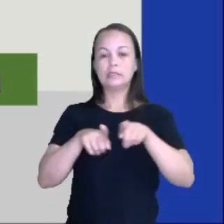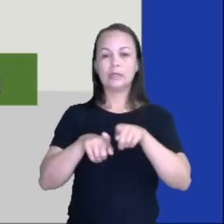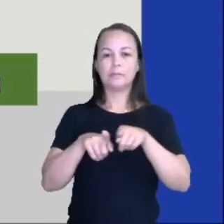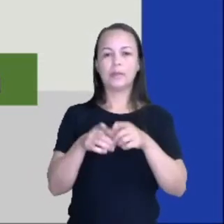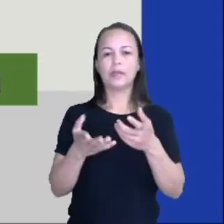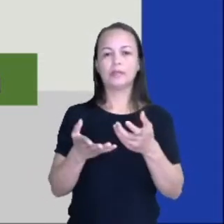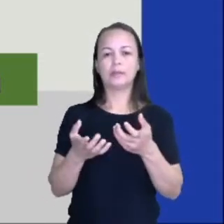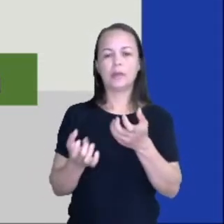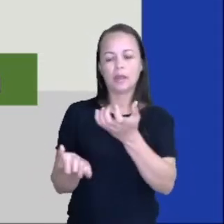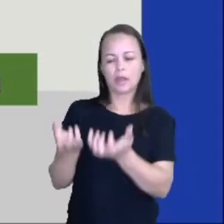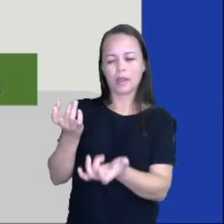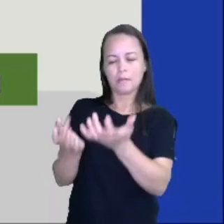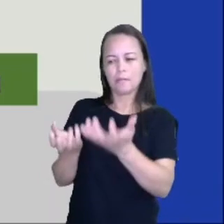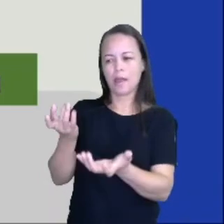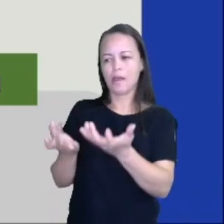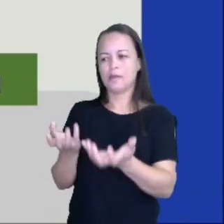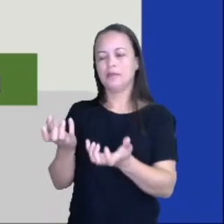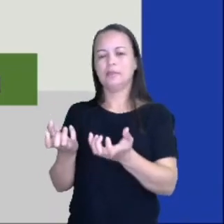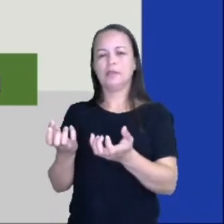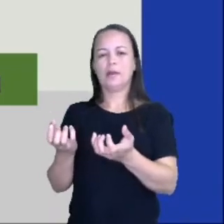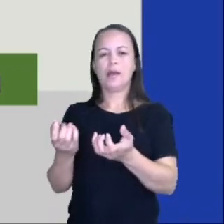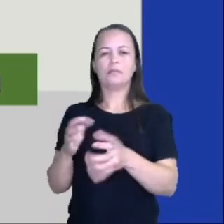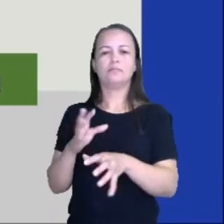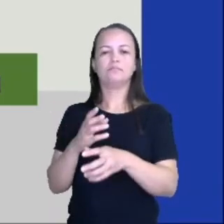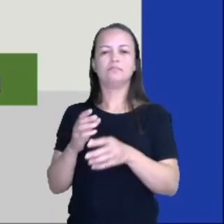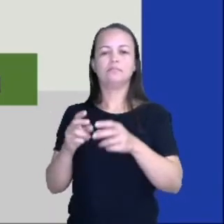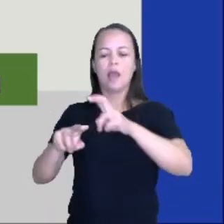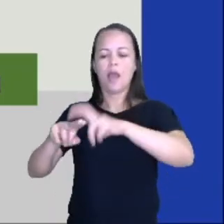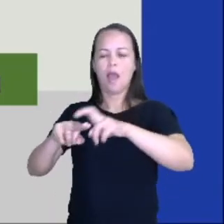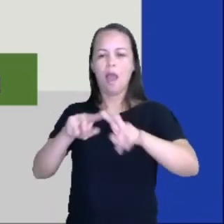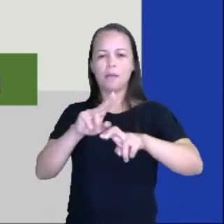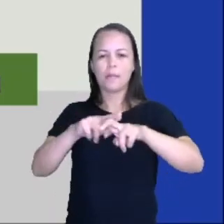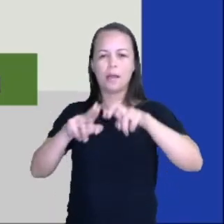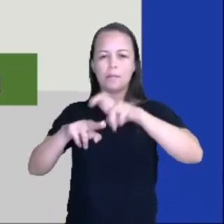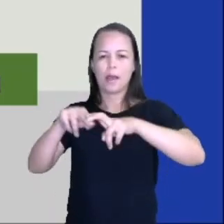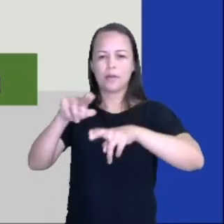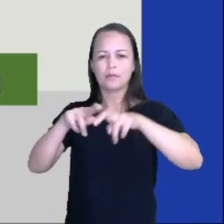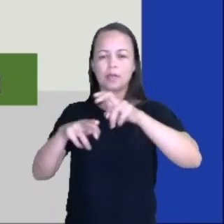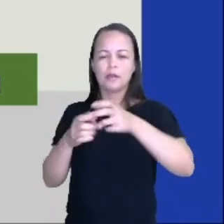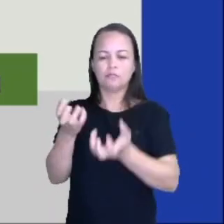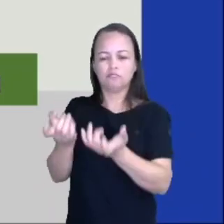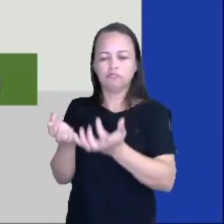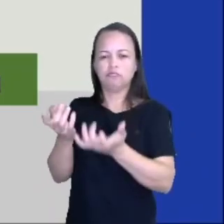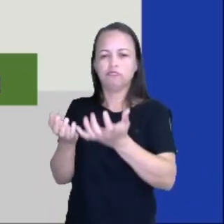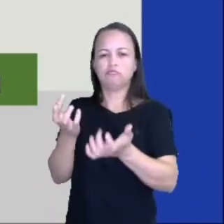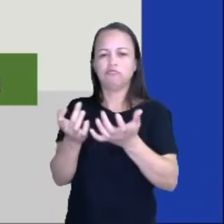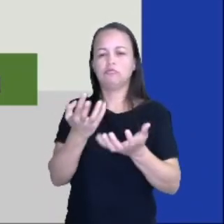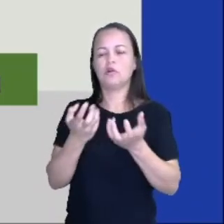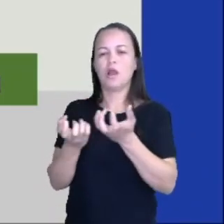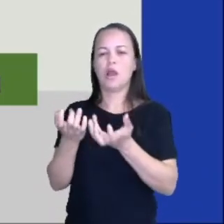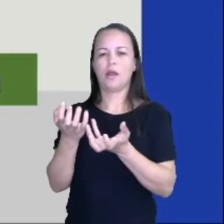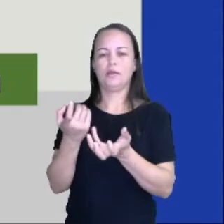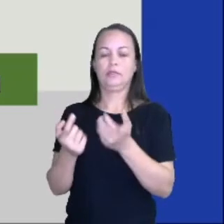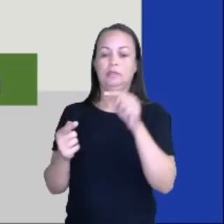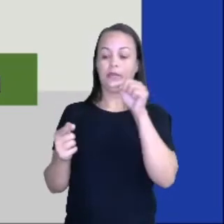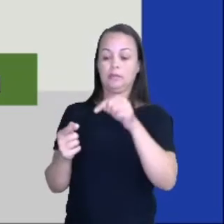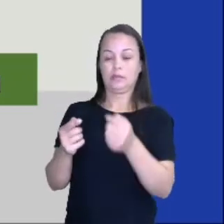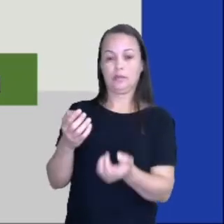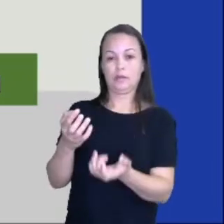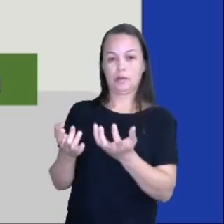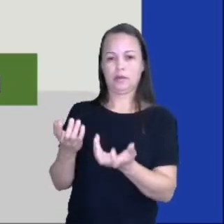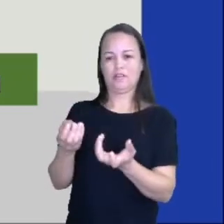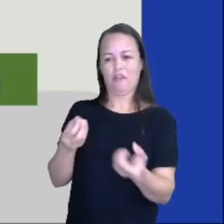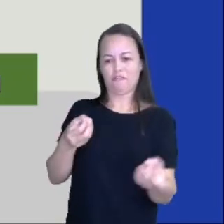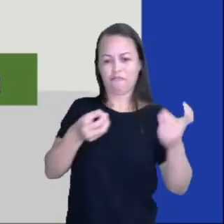a queimada, né, da madeira na fogueira, que é a transformação química. A partir do momento que a madeira ela é queimada, ela não tem